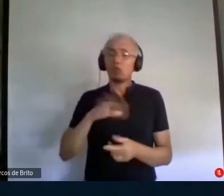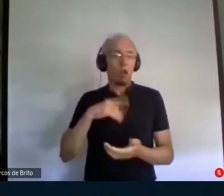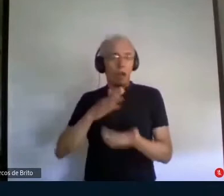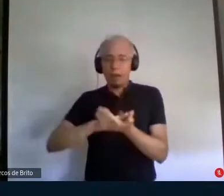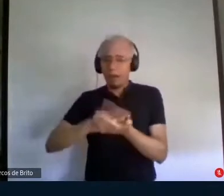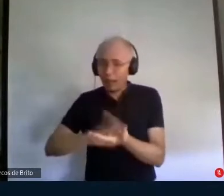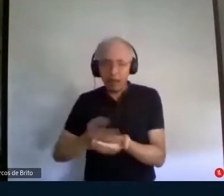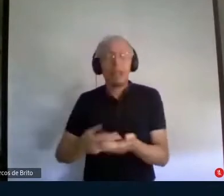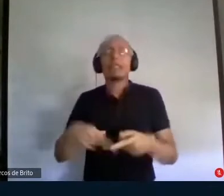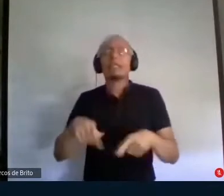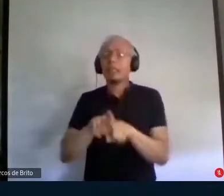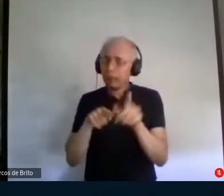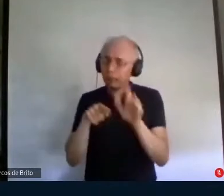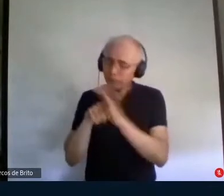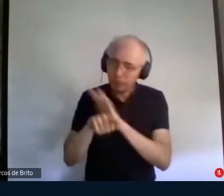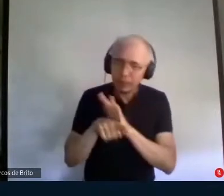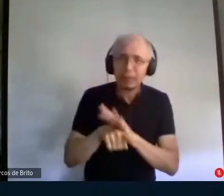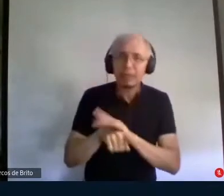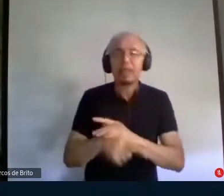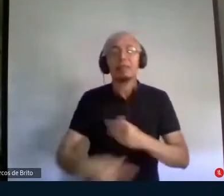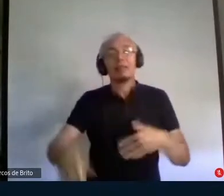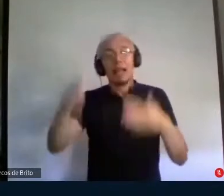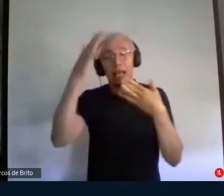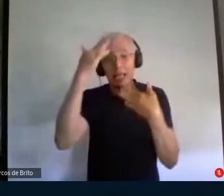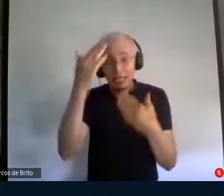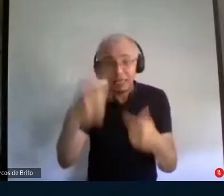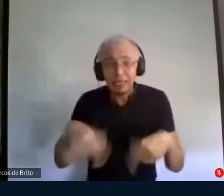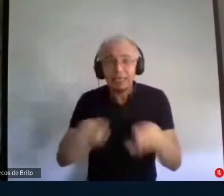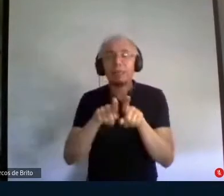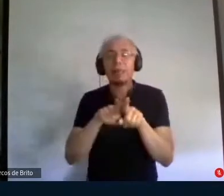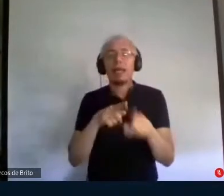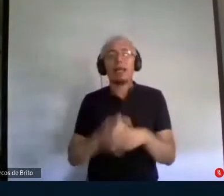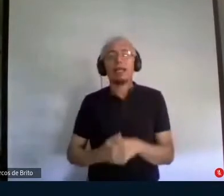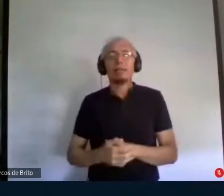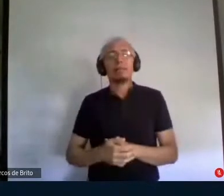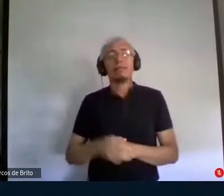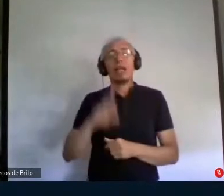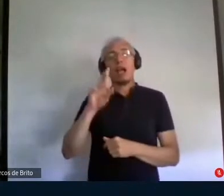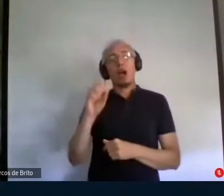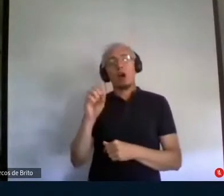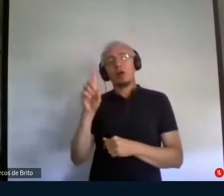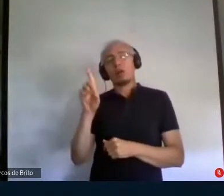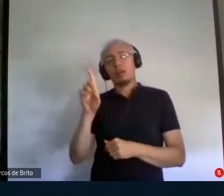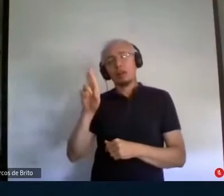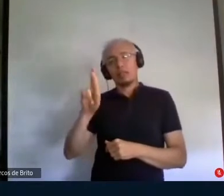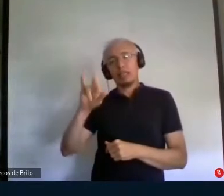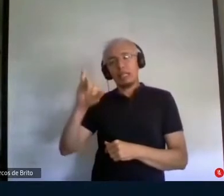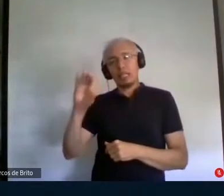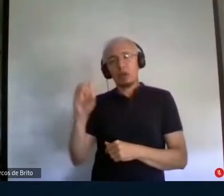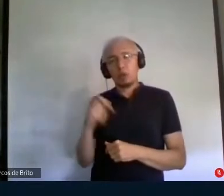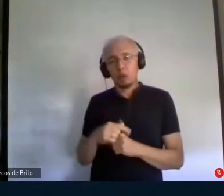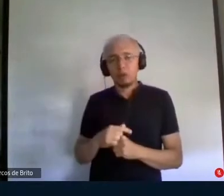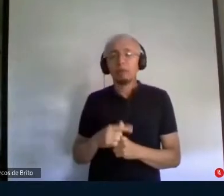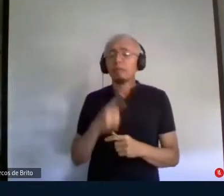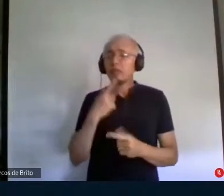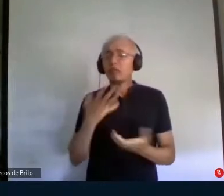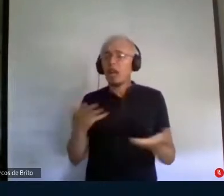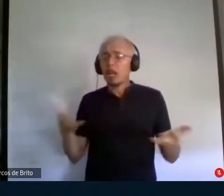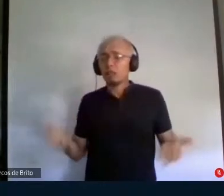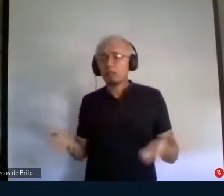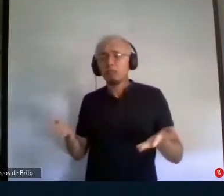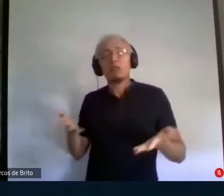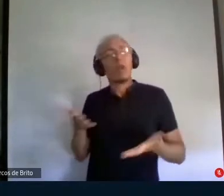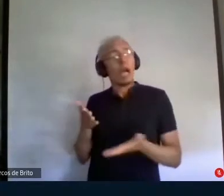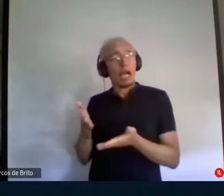mas nas pesquisas. Quero agradecer muito ao Rodrigo, que faz parte da equipe da ACES, que é a Diretoria de